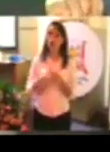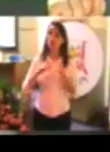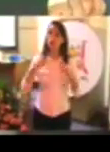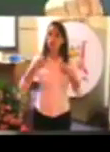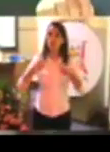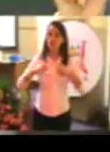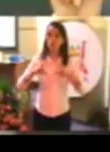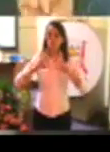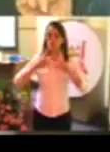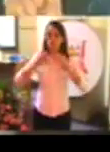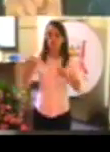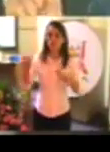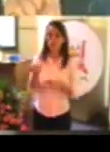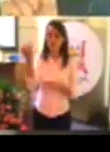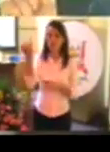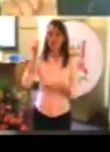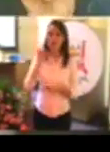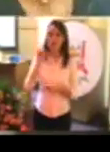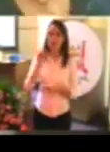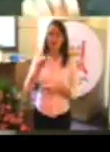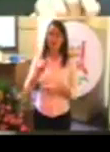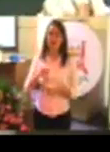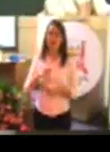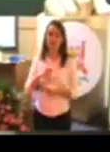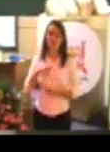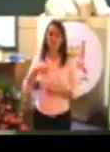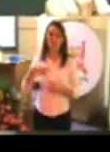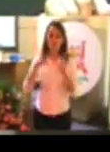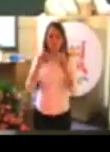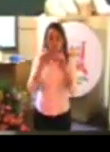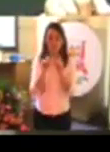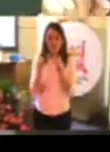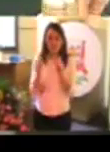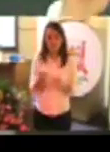a pena quando a alma não é pequena.